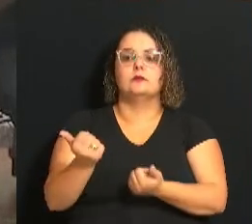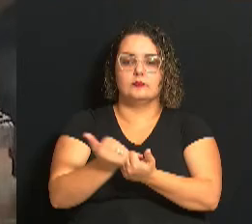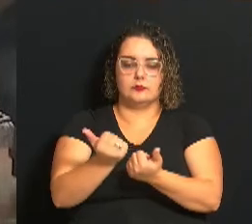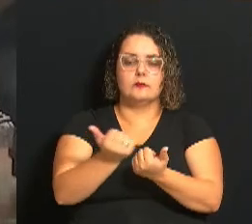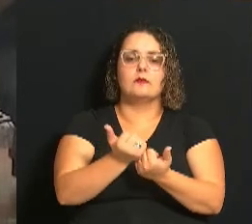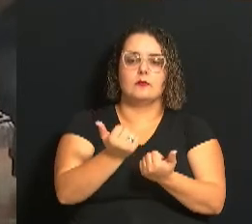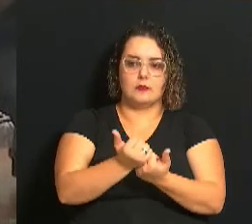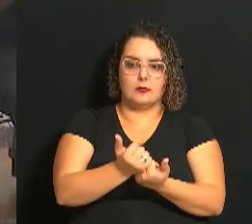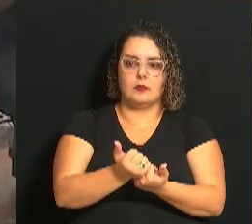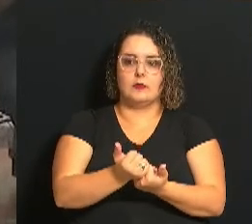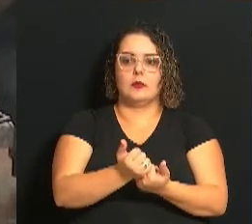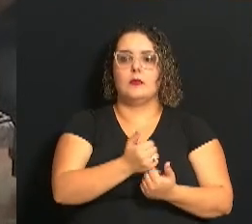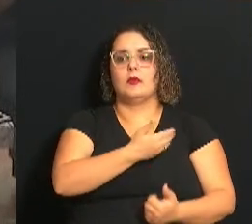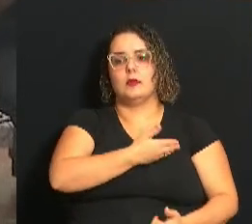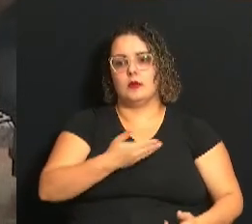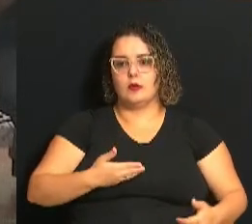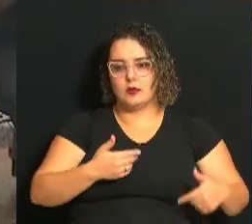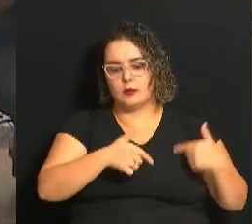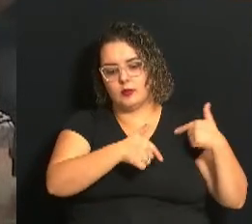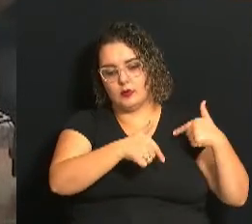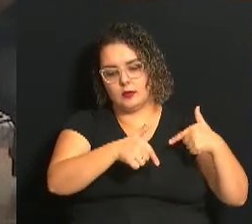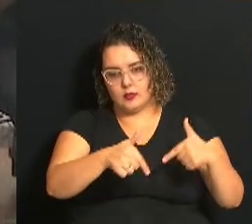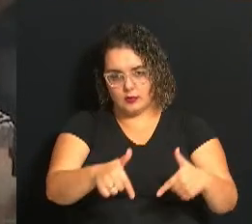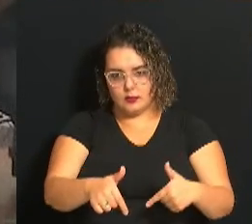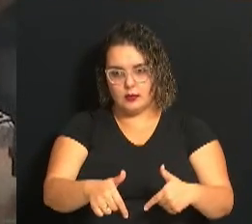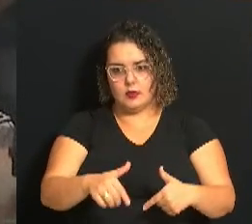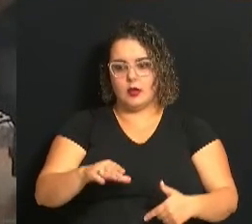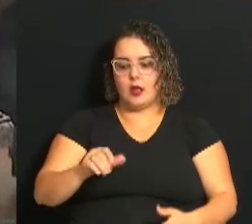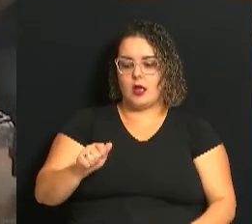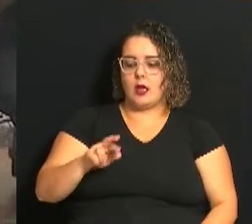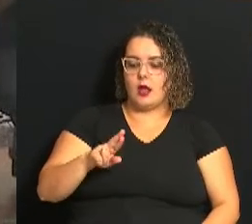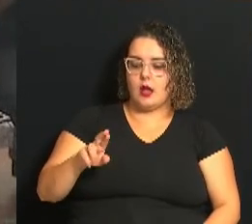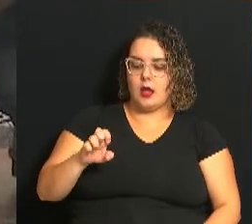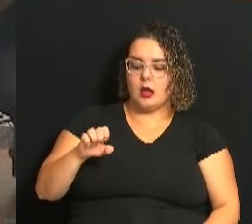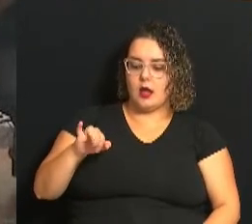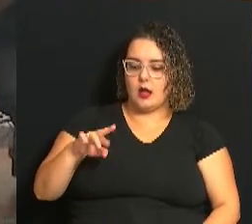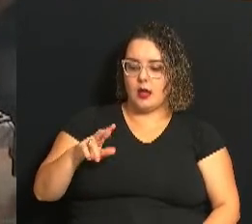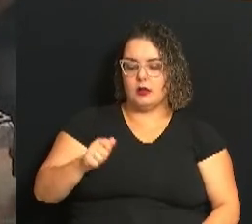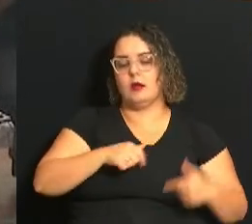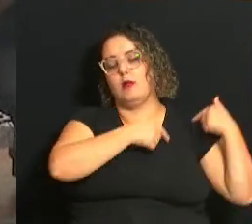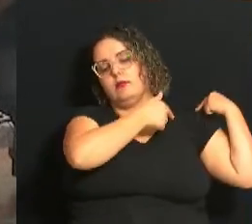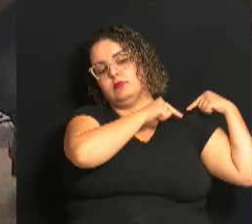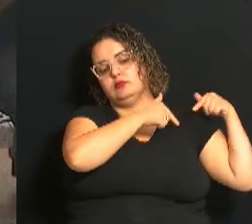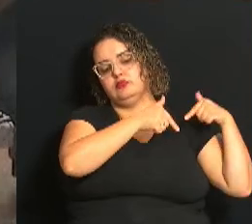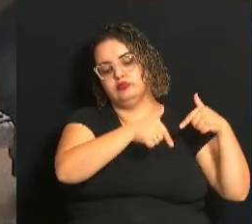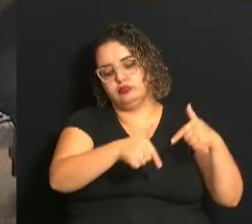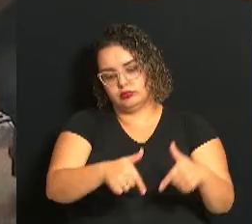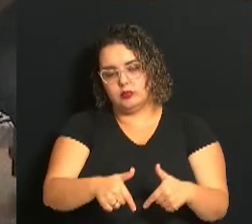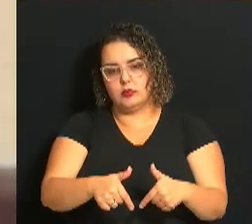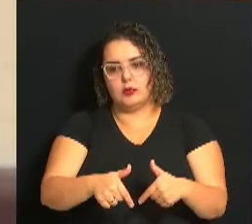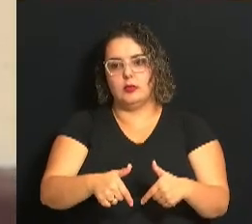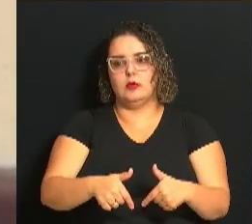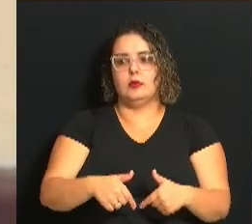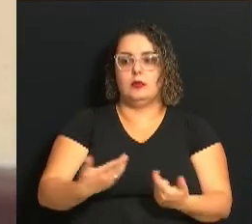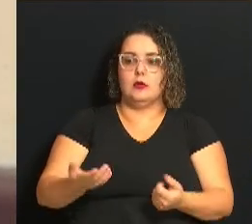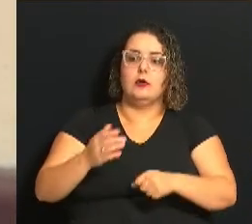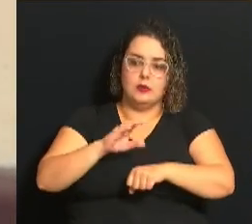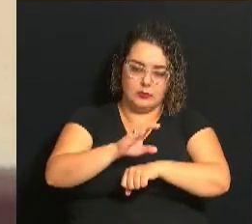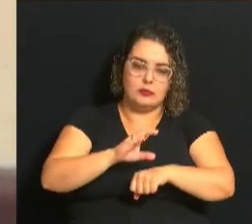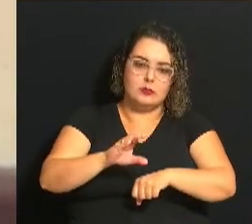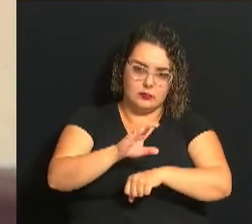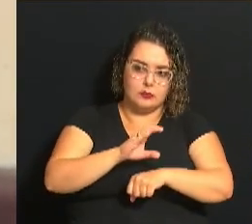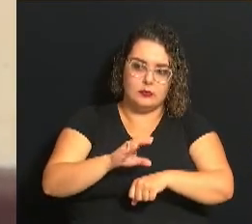de carreira, né, de provimento efetivo, e sendo assim, né, de acordo com a Constituição, ele tem que